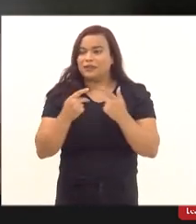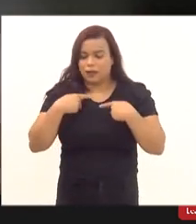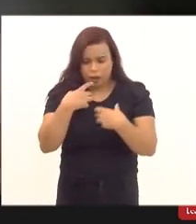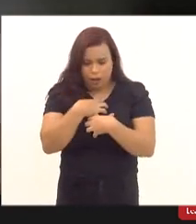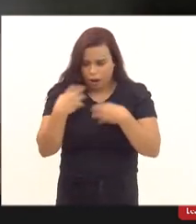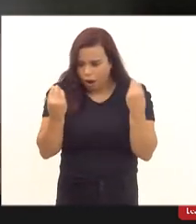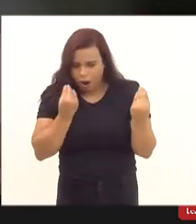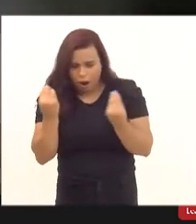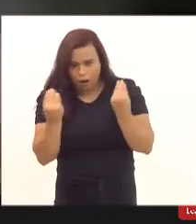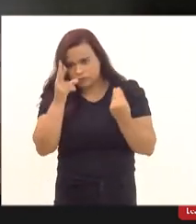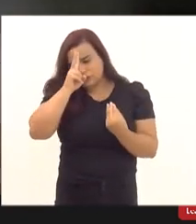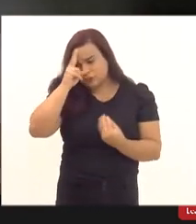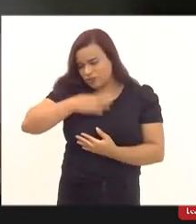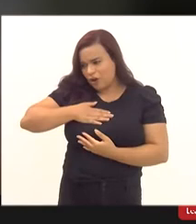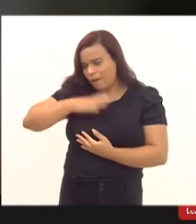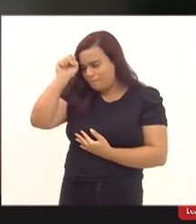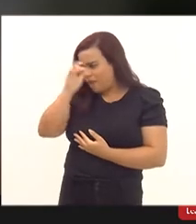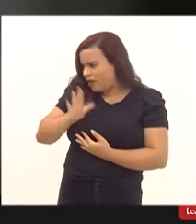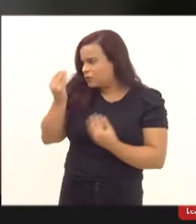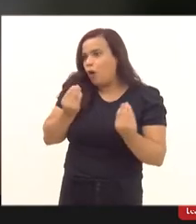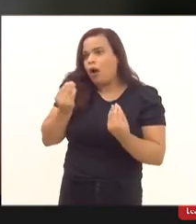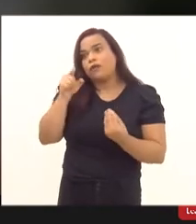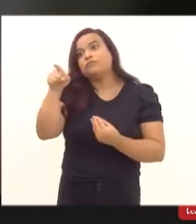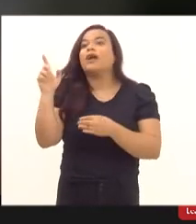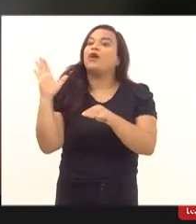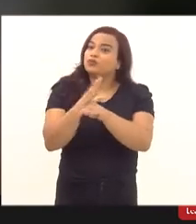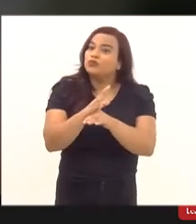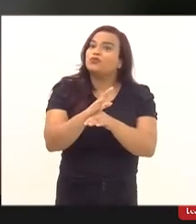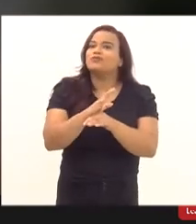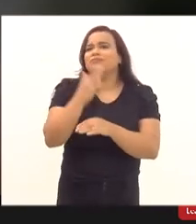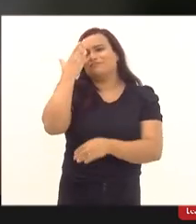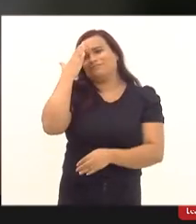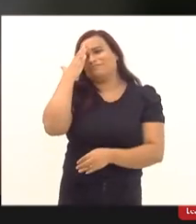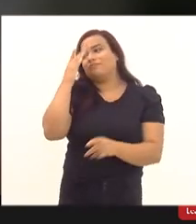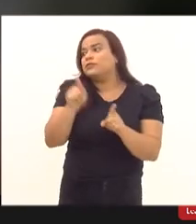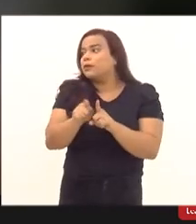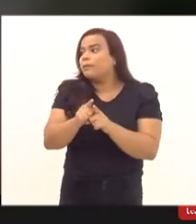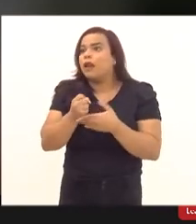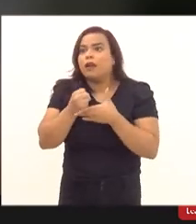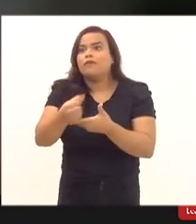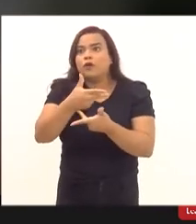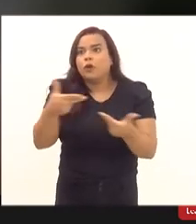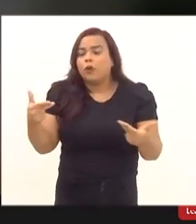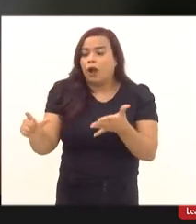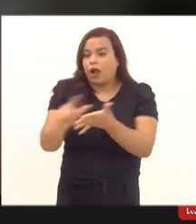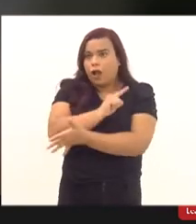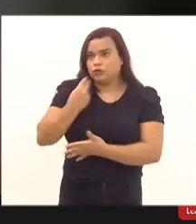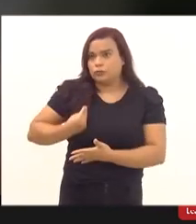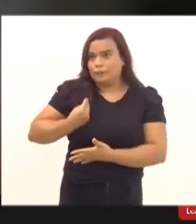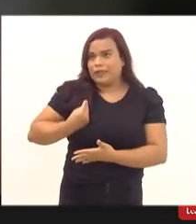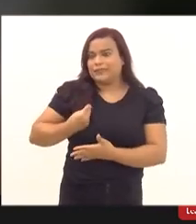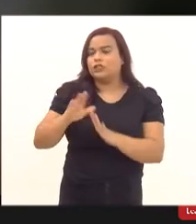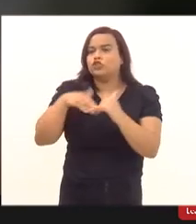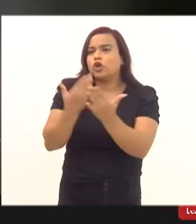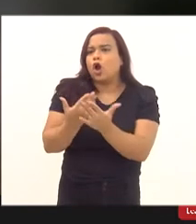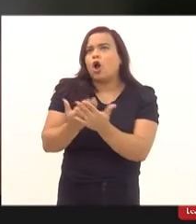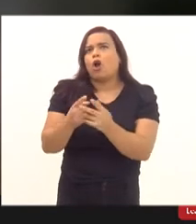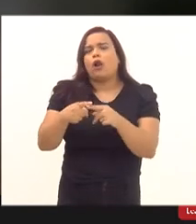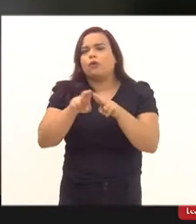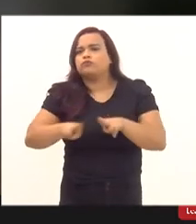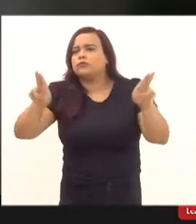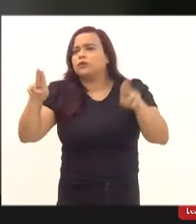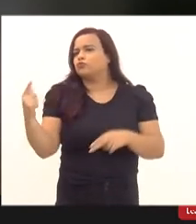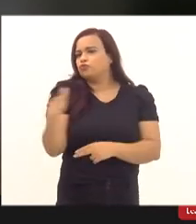muito que se levou de algo que não estava presente nem nas escolas e nem na universidade que é exatamente